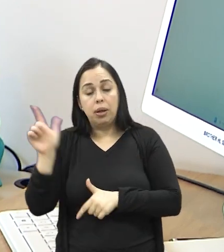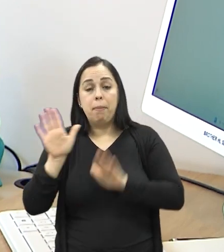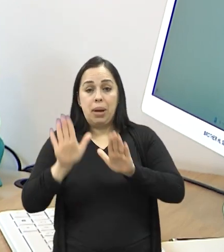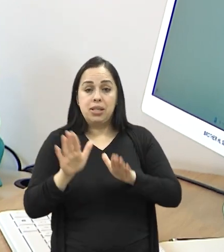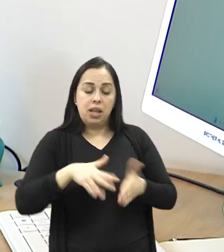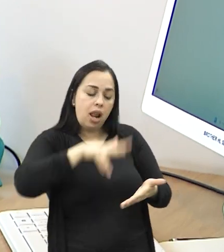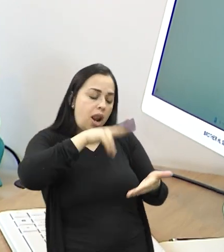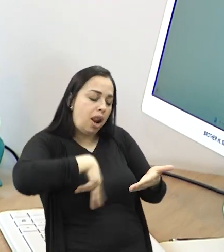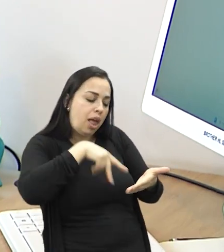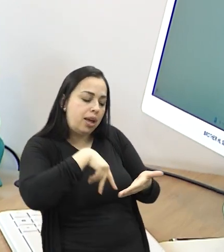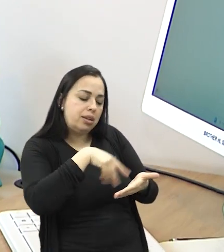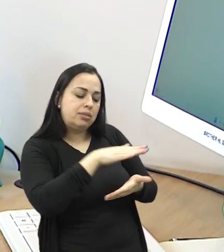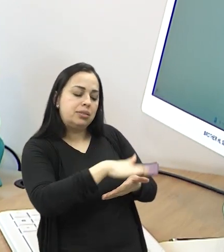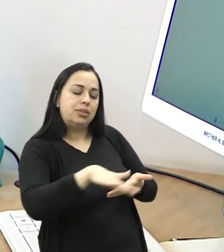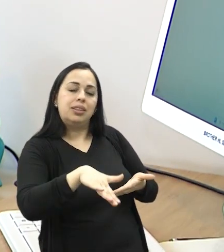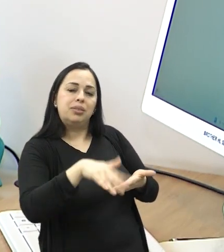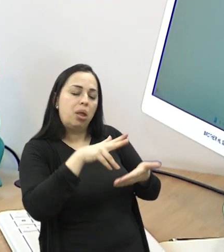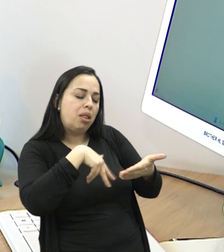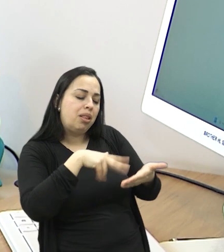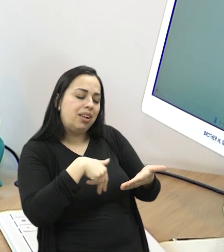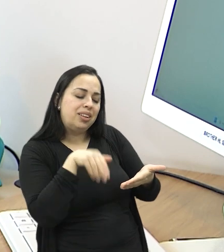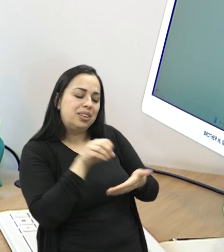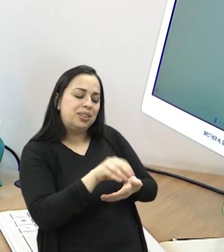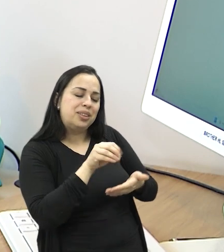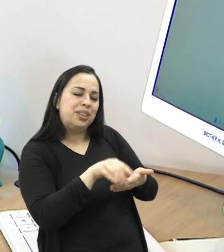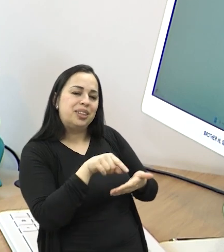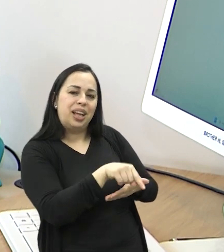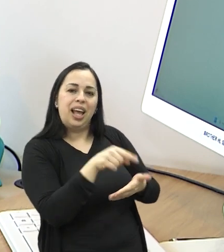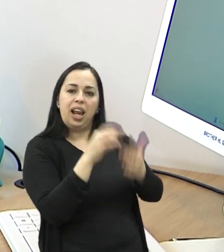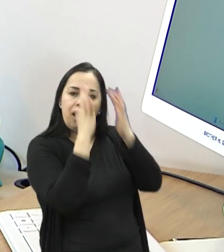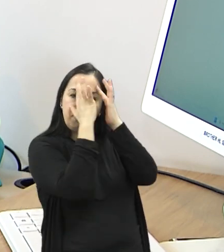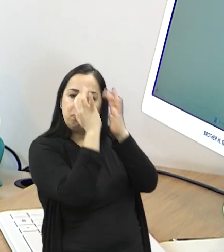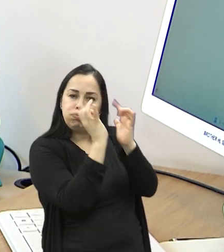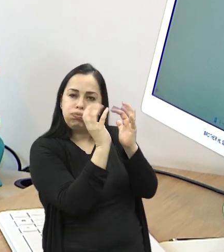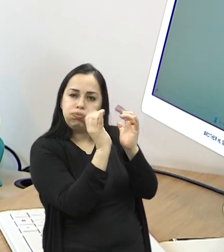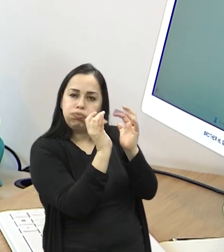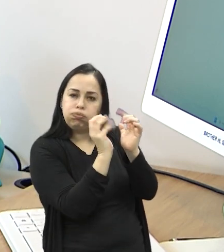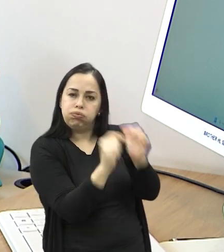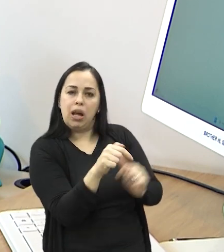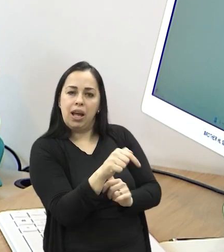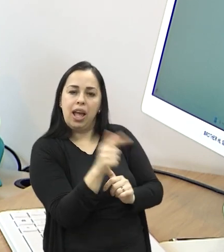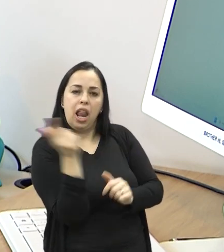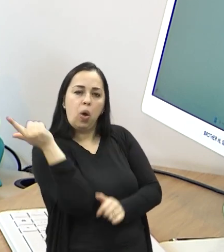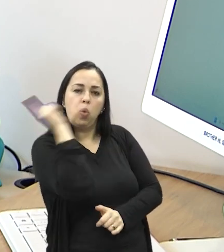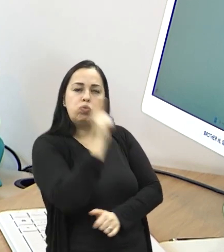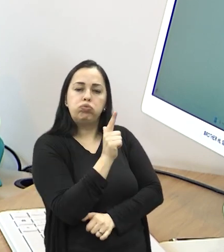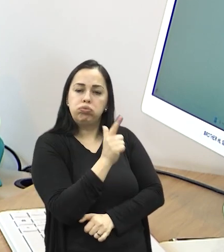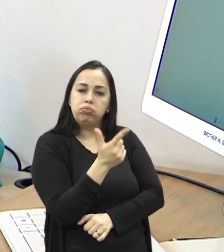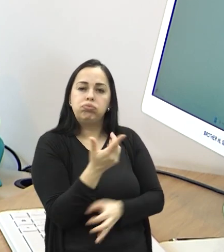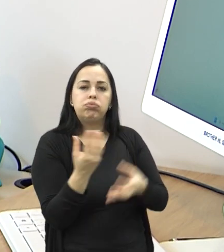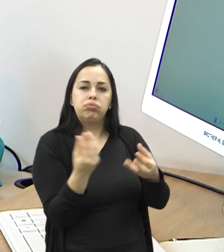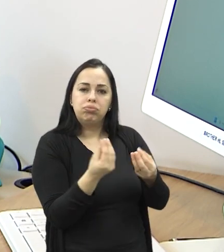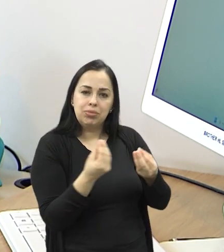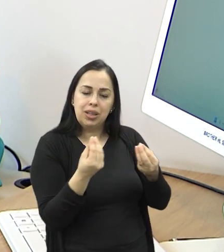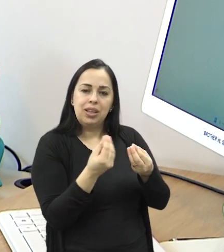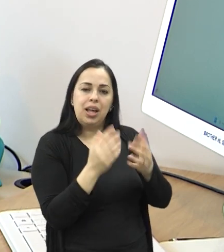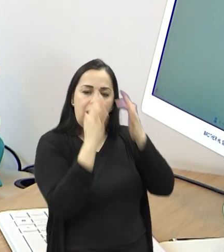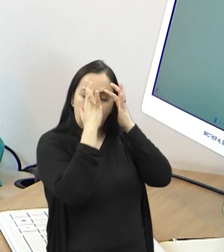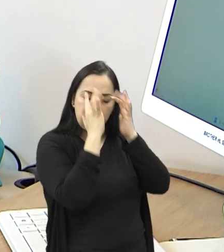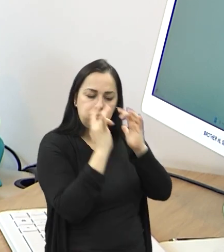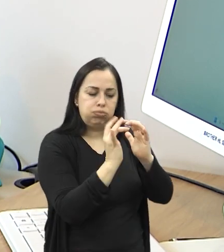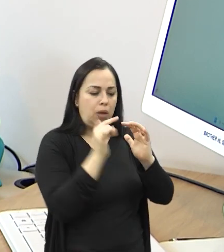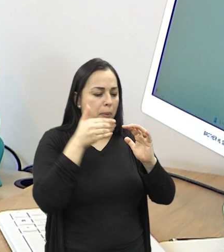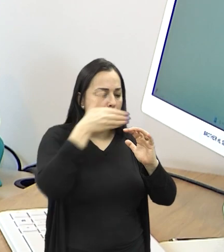você lê para uma criança, você está ativando diversas áreas cerebrais, proporcionando o aumento das